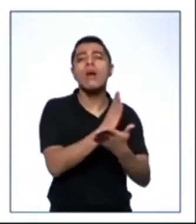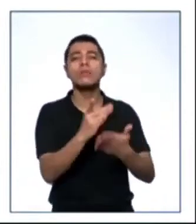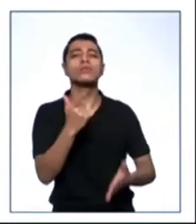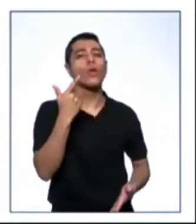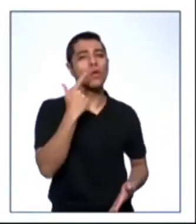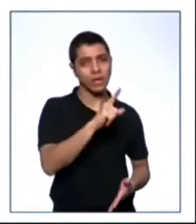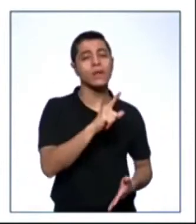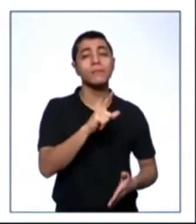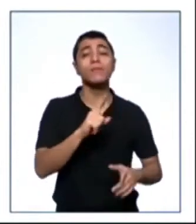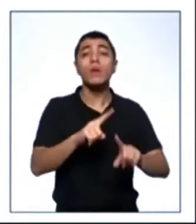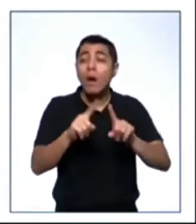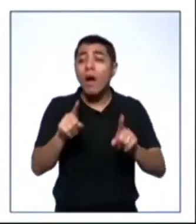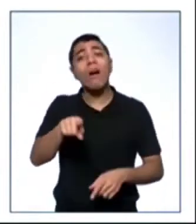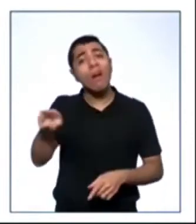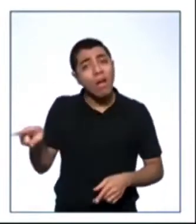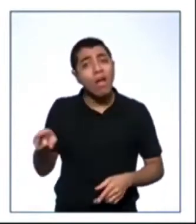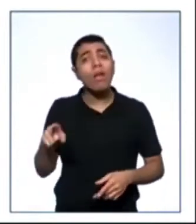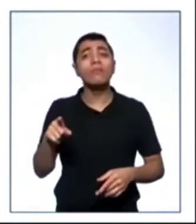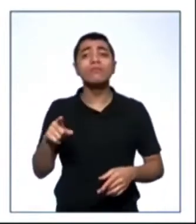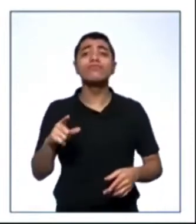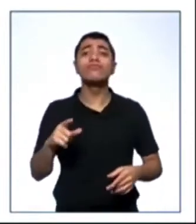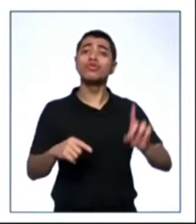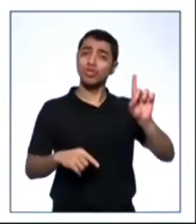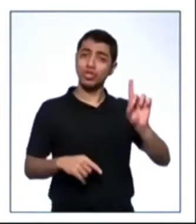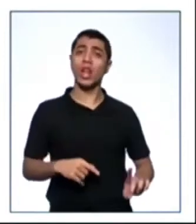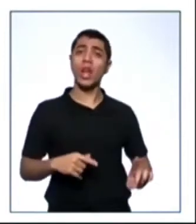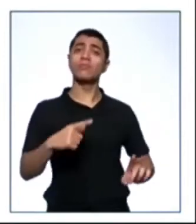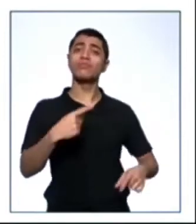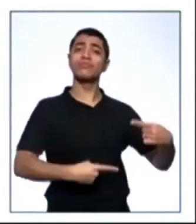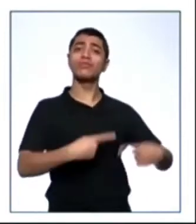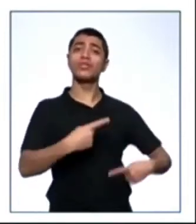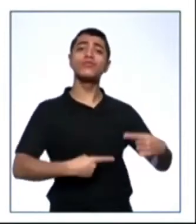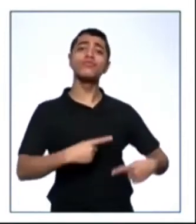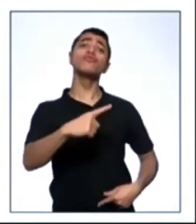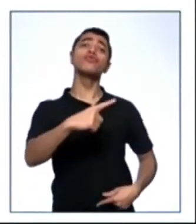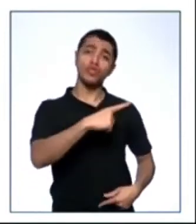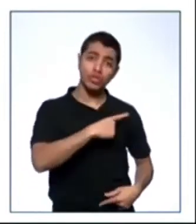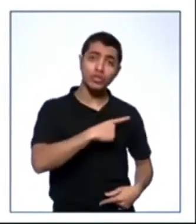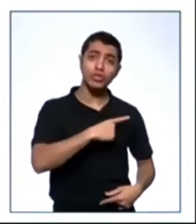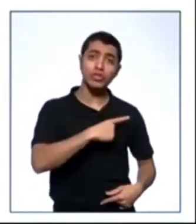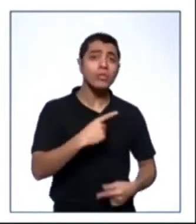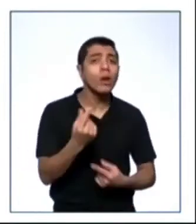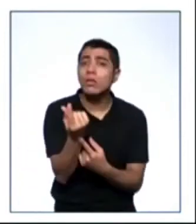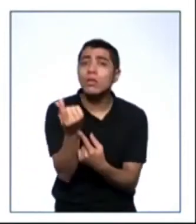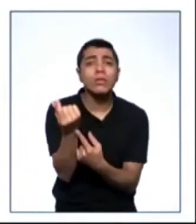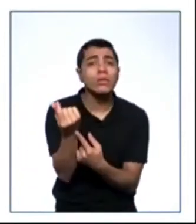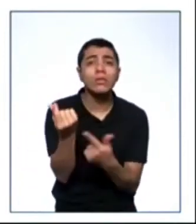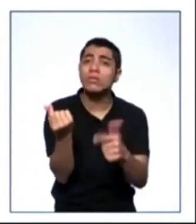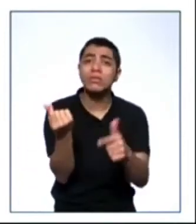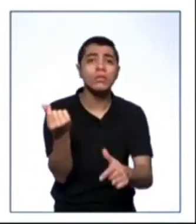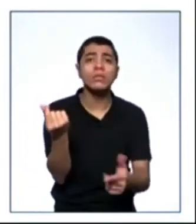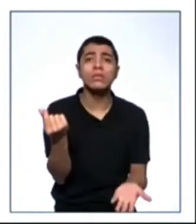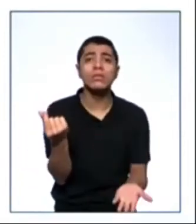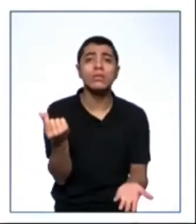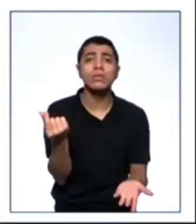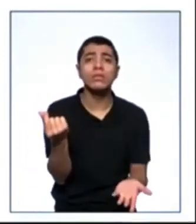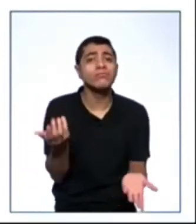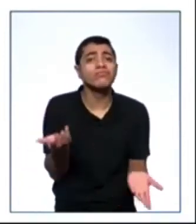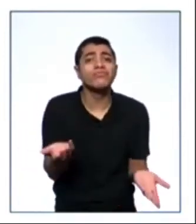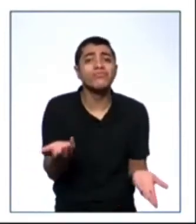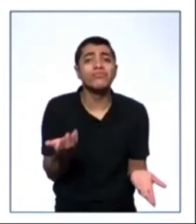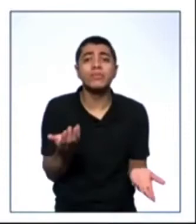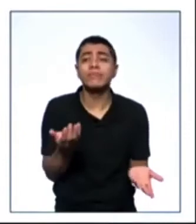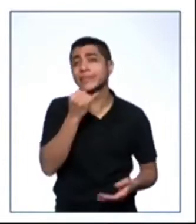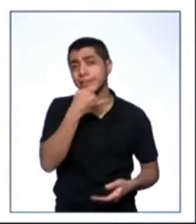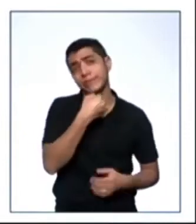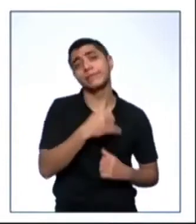com direitos políticos e miserável, entende? Meio que não adianta muita coisa, né? Triste. Ou busca por espaço no mundo romano, espaço